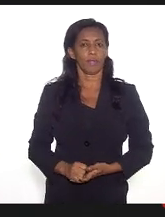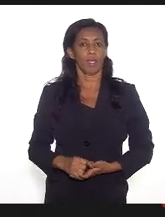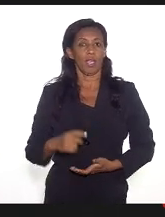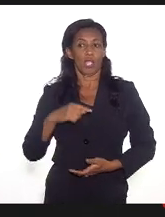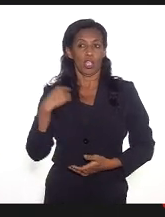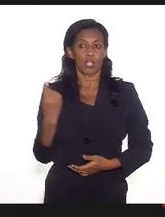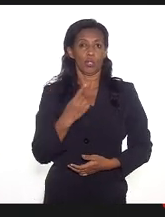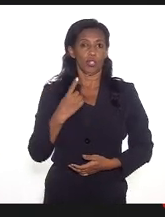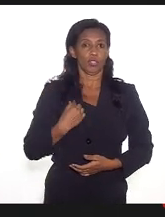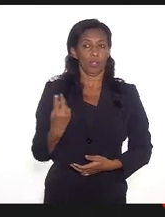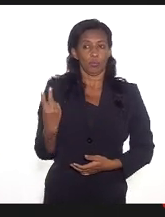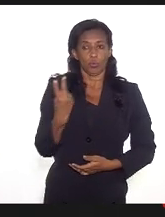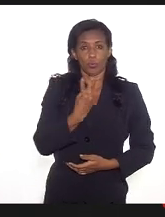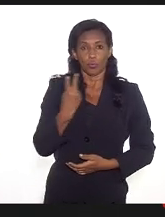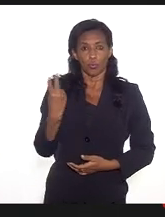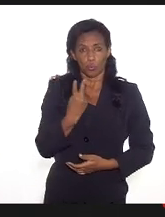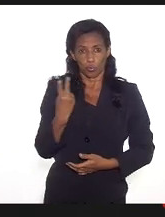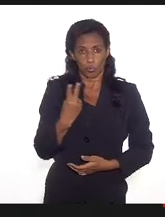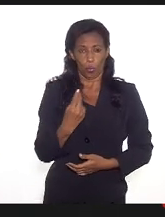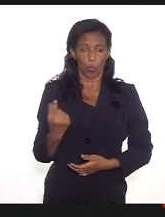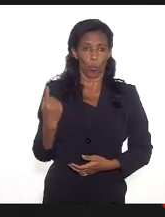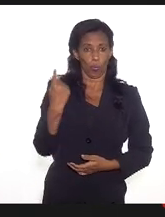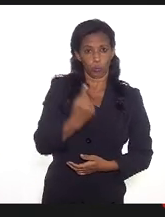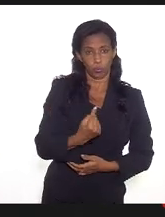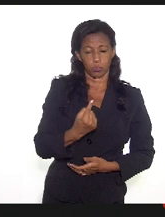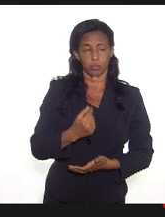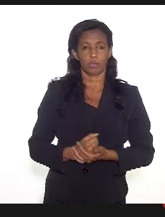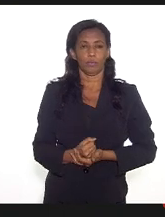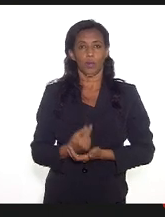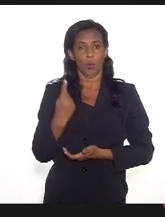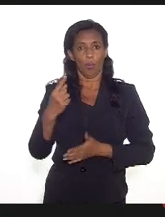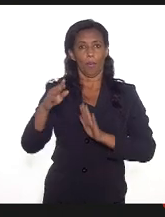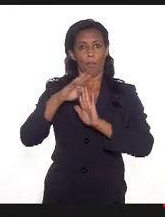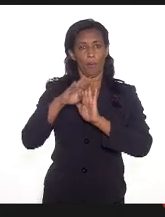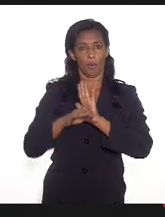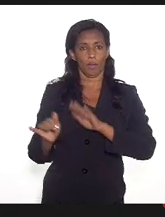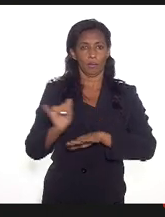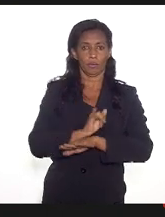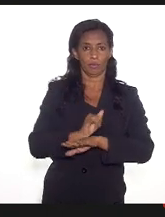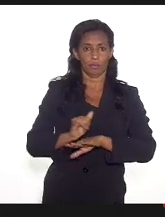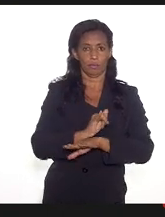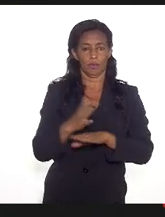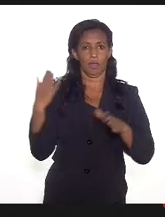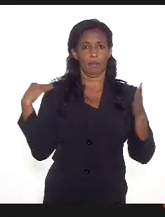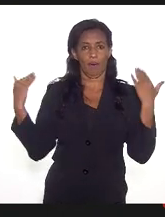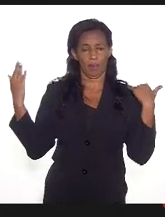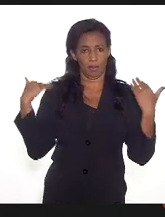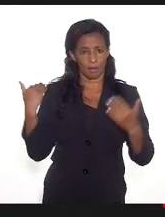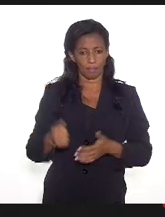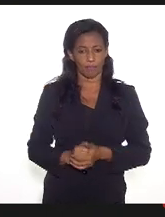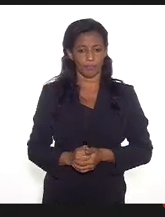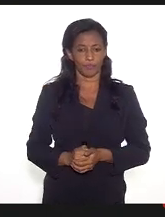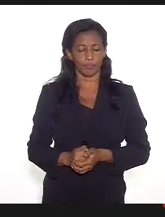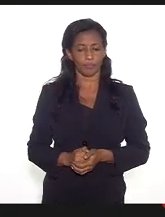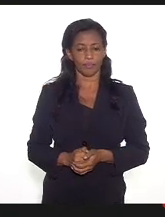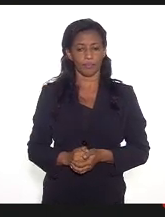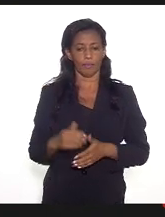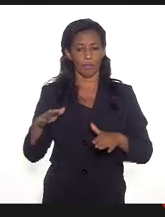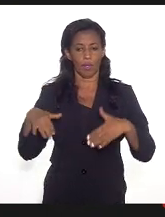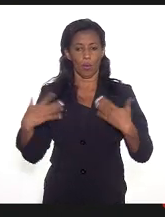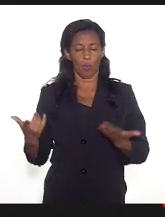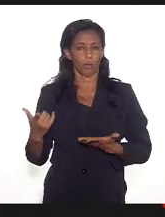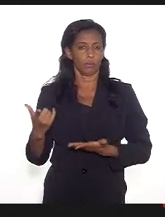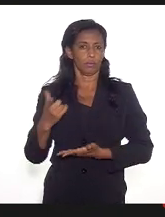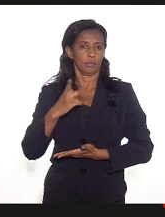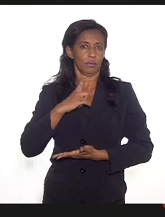dois grandes nichos de atuação. Um são os programas estratégicos da Marinha, né? Como a